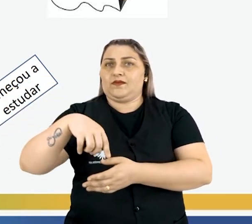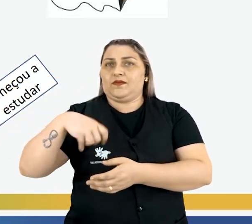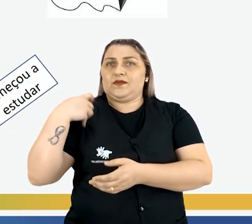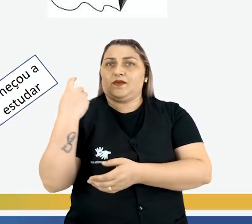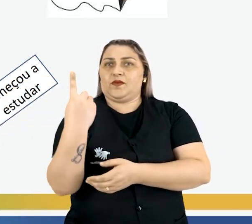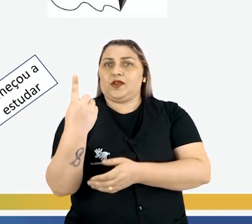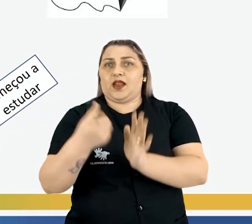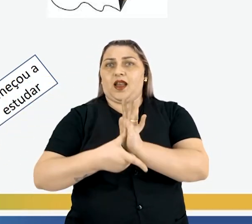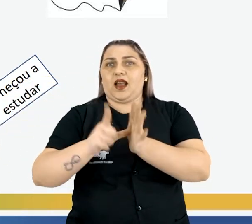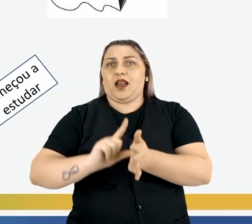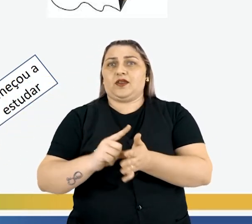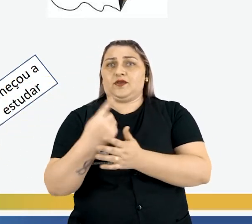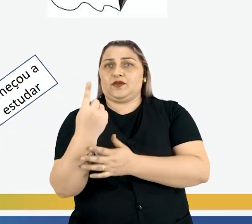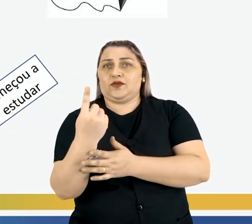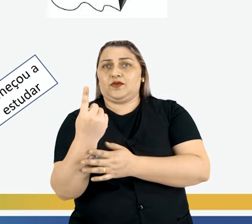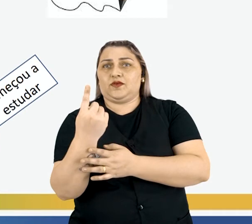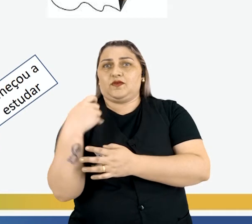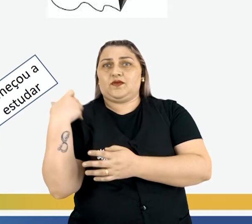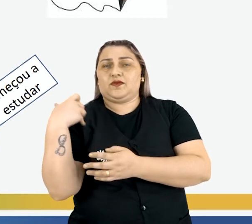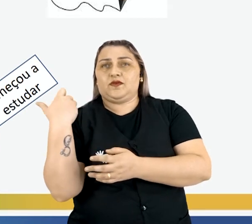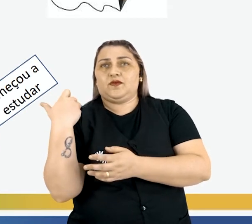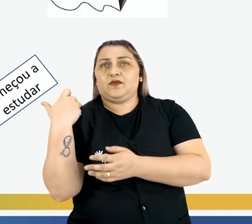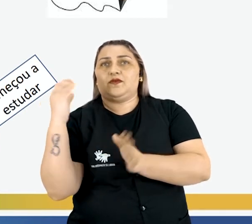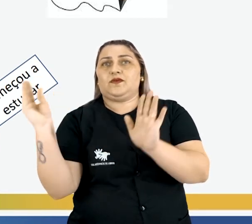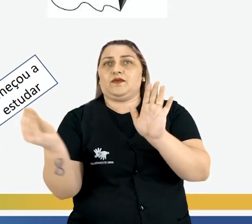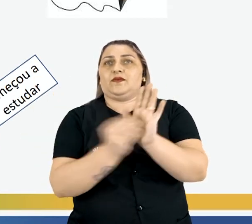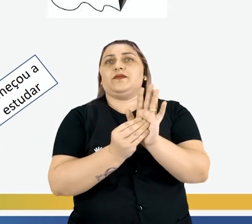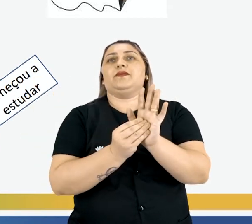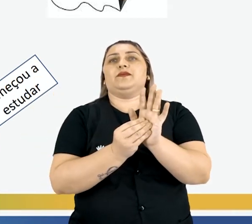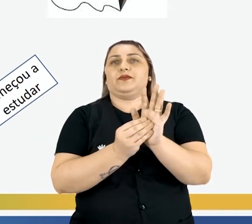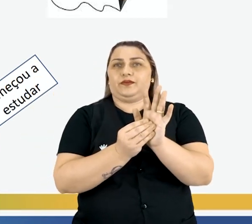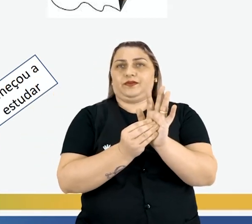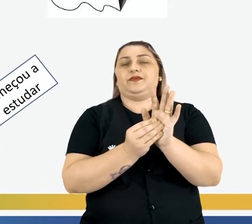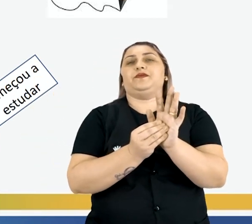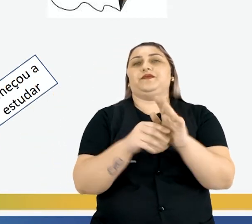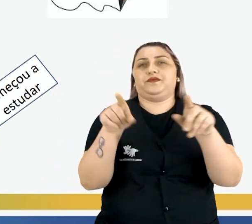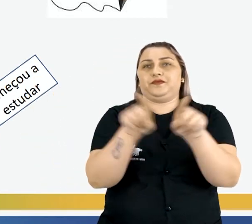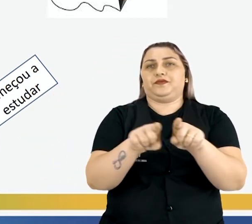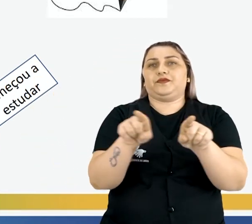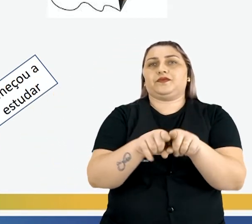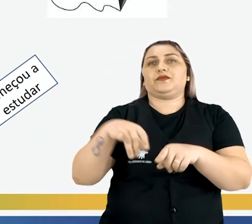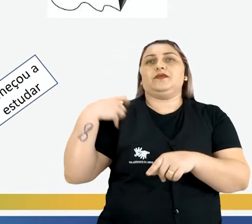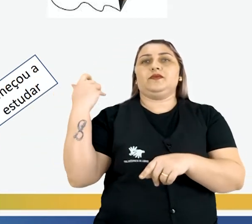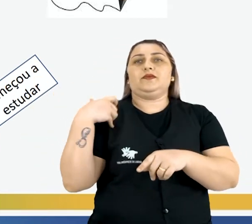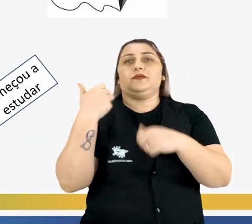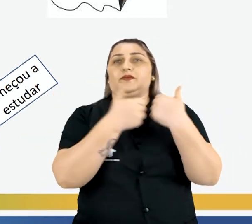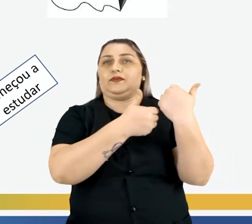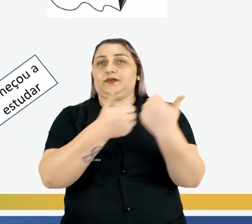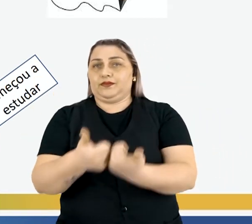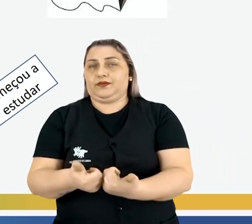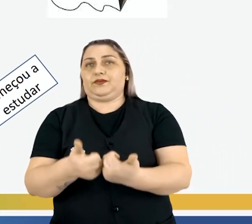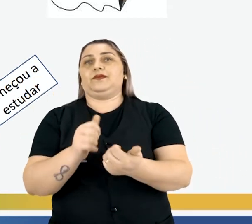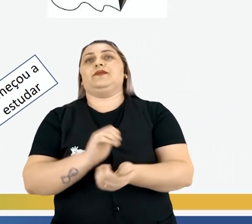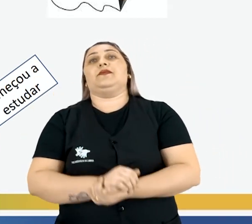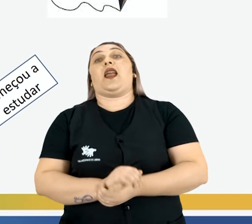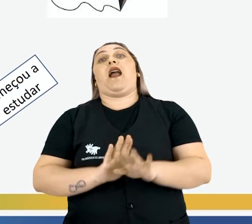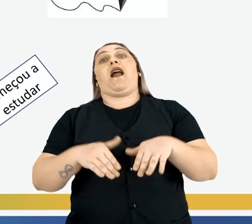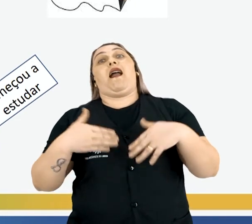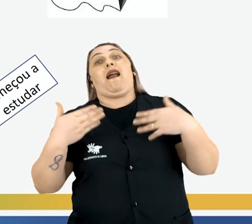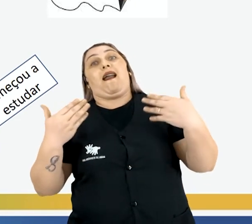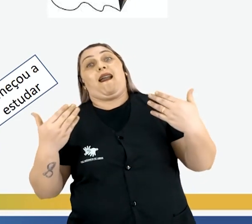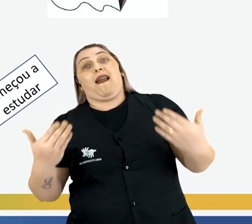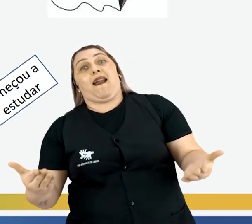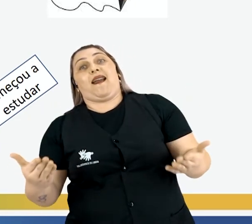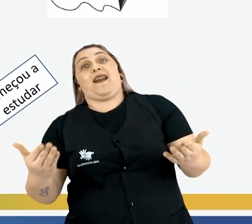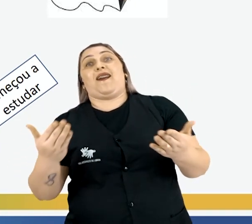Ou antes de um ano? Você vai colocar ali o ano e também a idade. Fica bom assim, não é? Ah, e